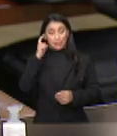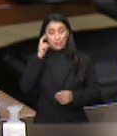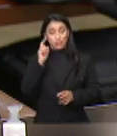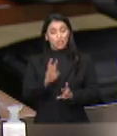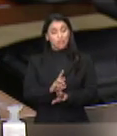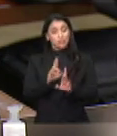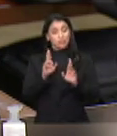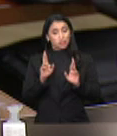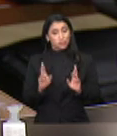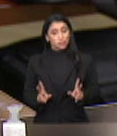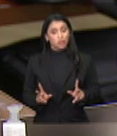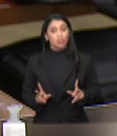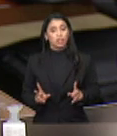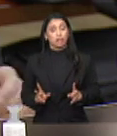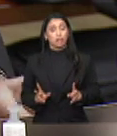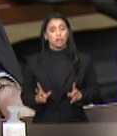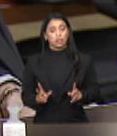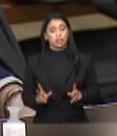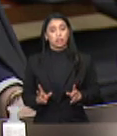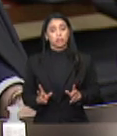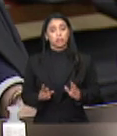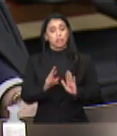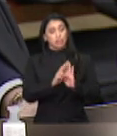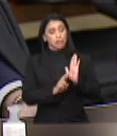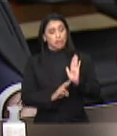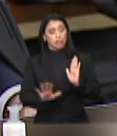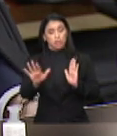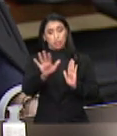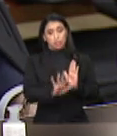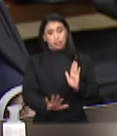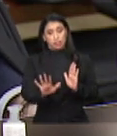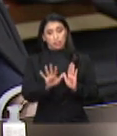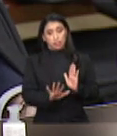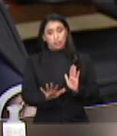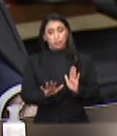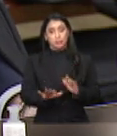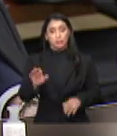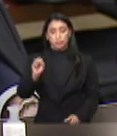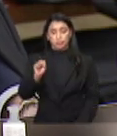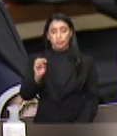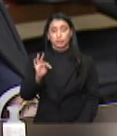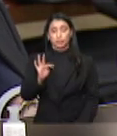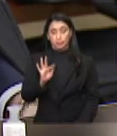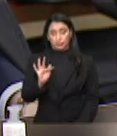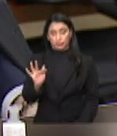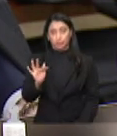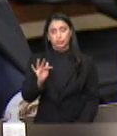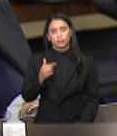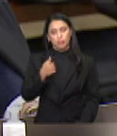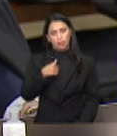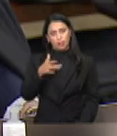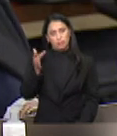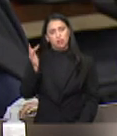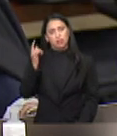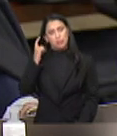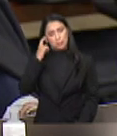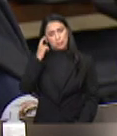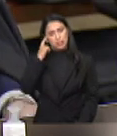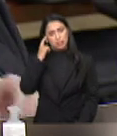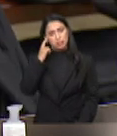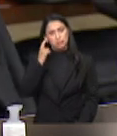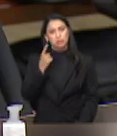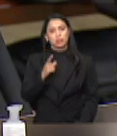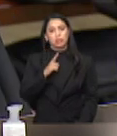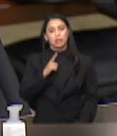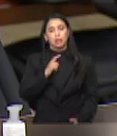feita em relação à regra geral. Eu acho que o Supremo, embora possa reverter os seus